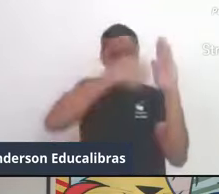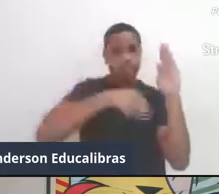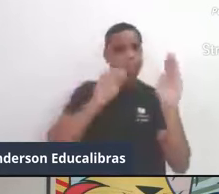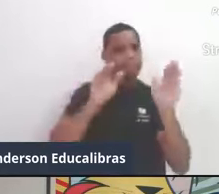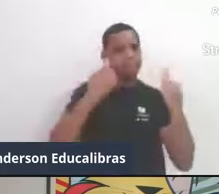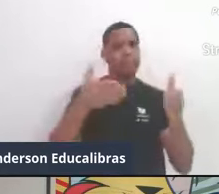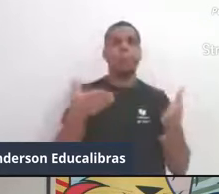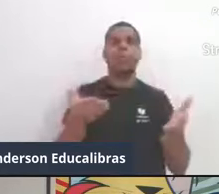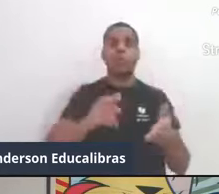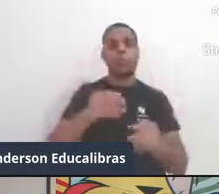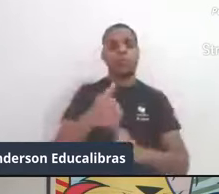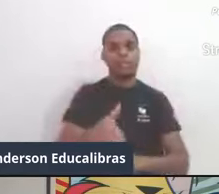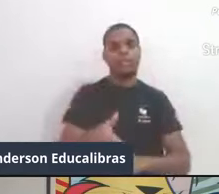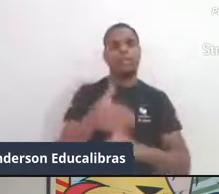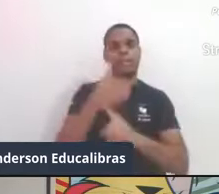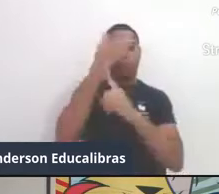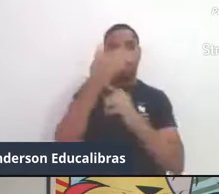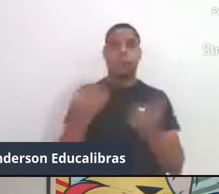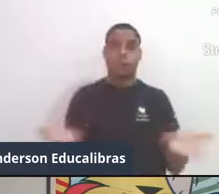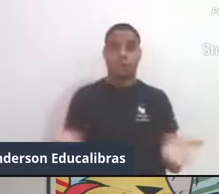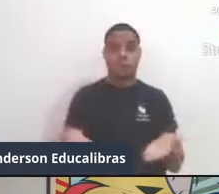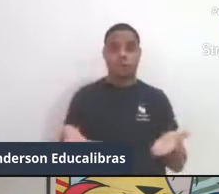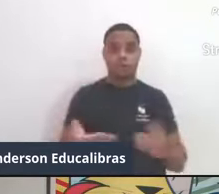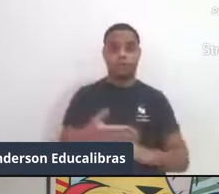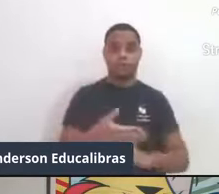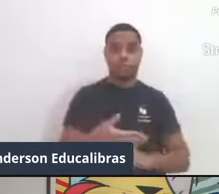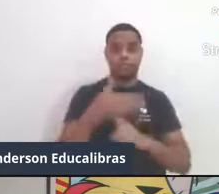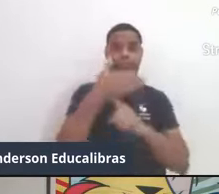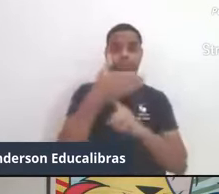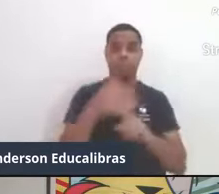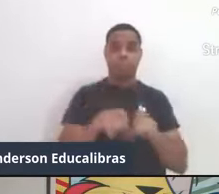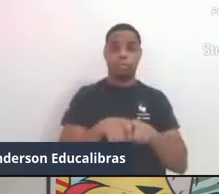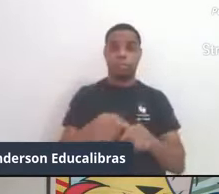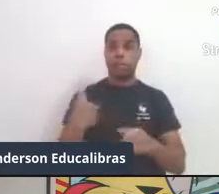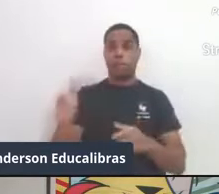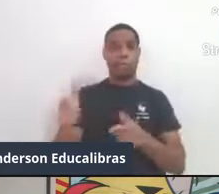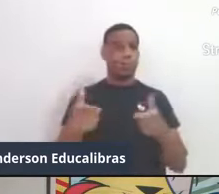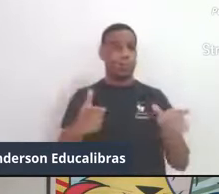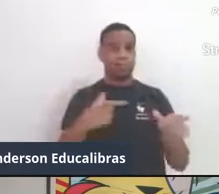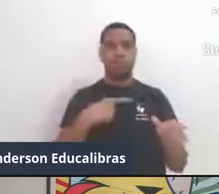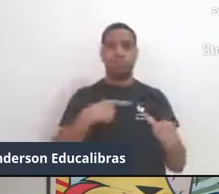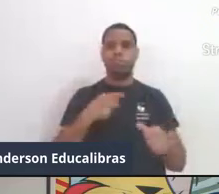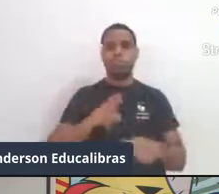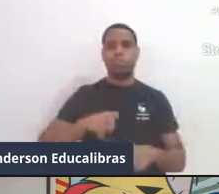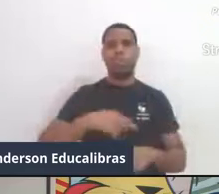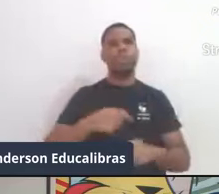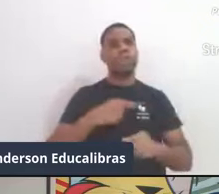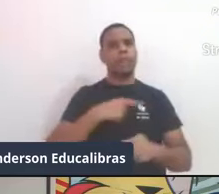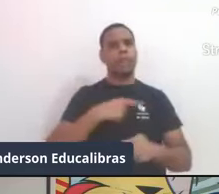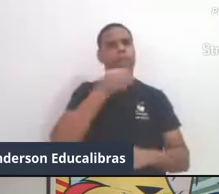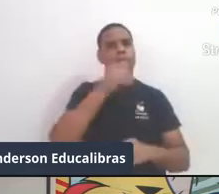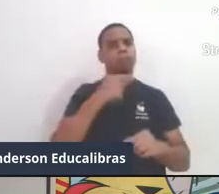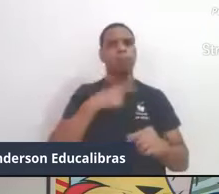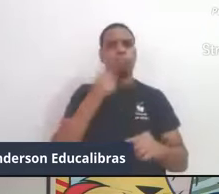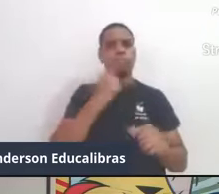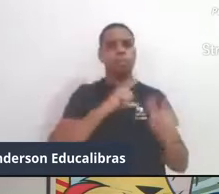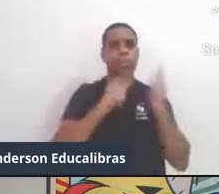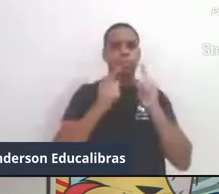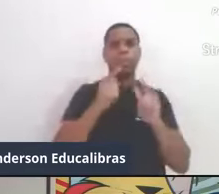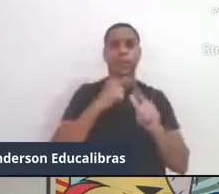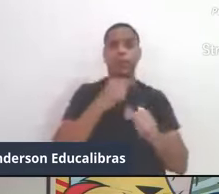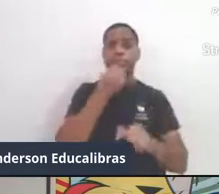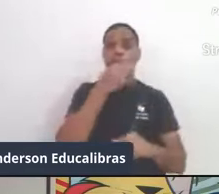desse uso da tecnologia como essa e outras que temos feito com bastante eficácia. Isso está se tornando